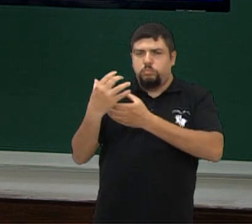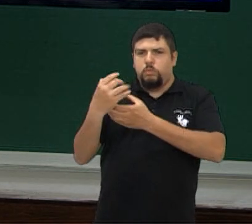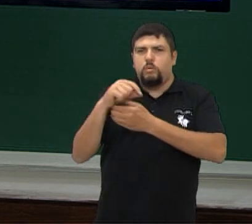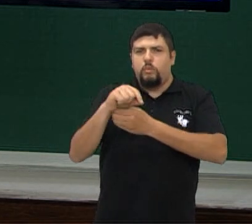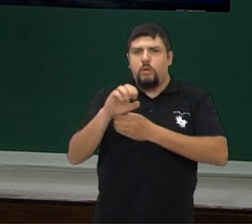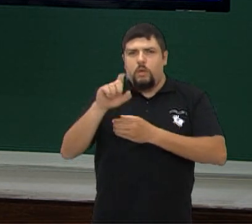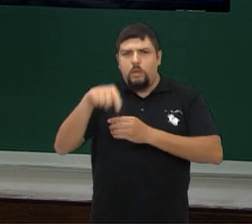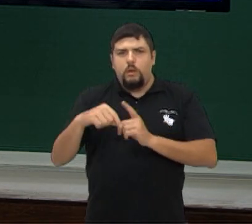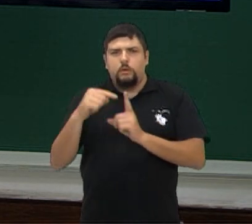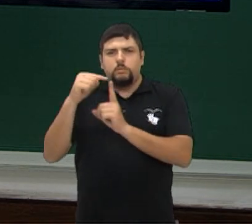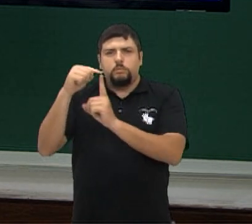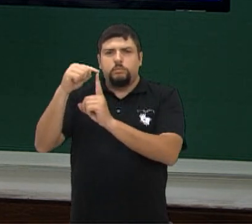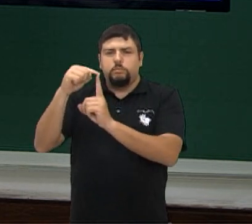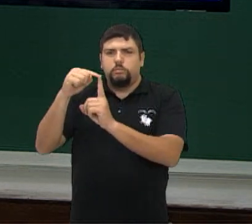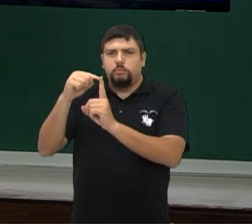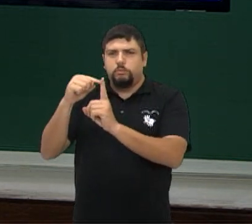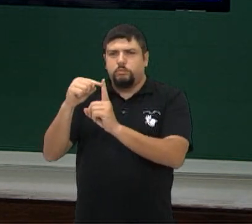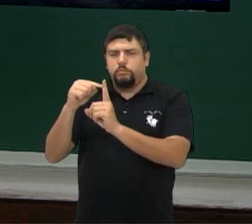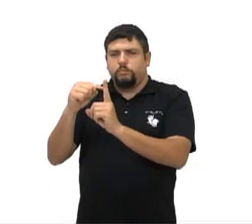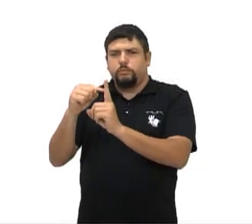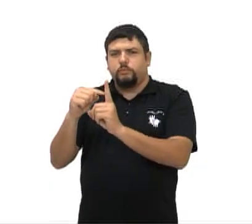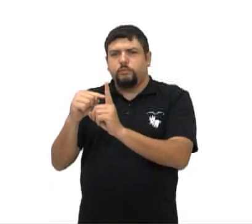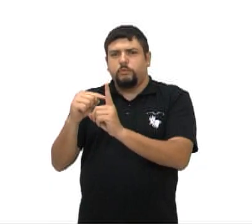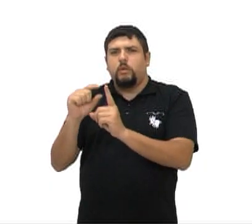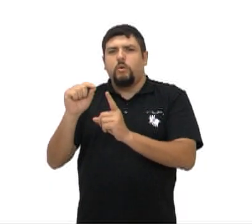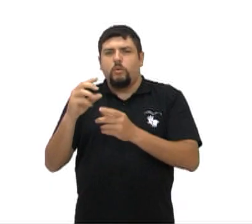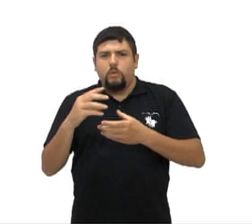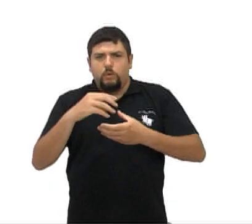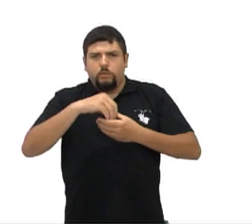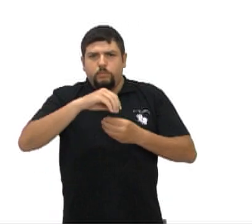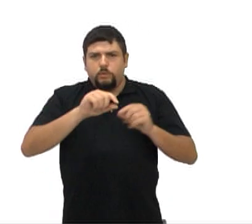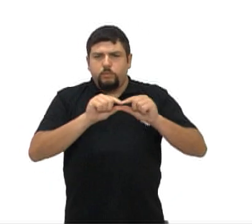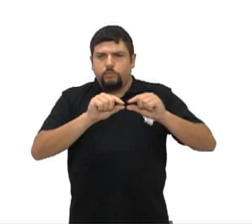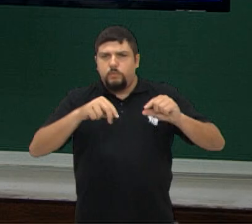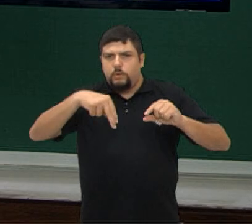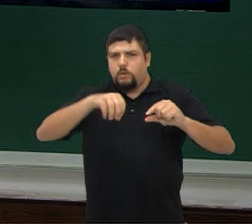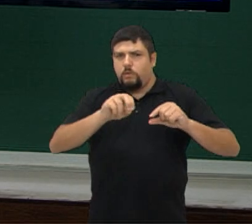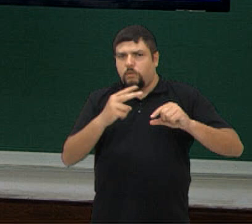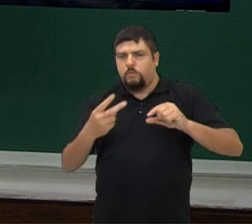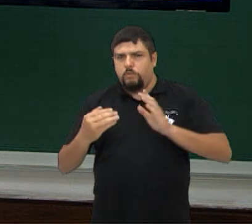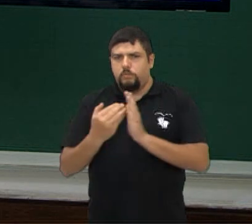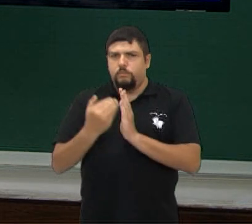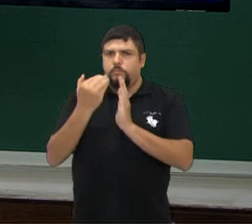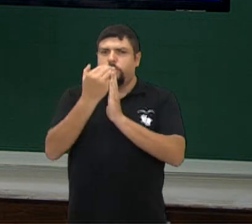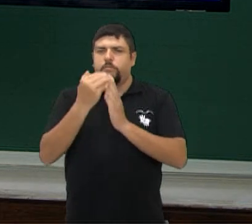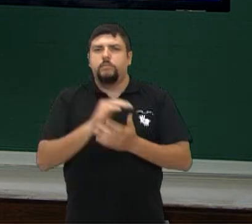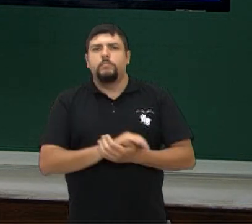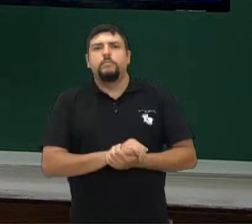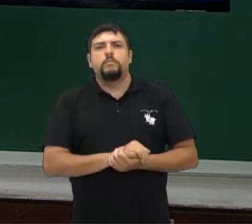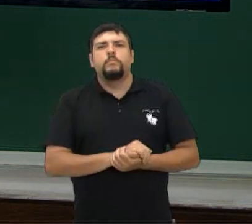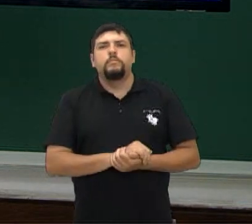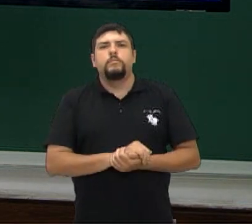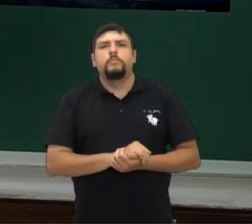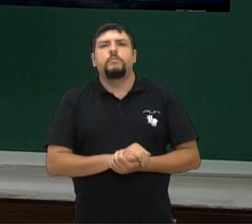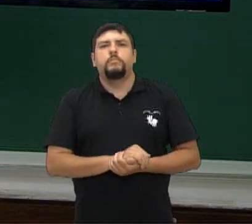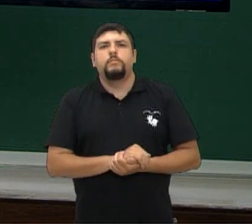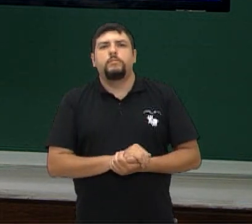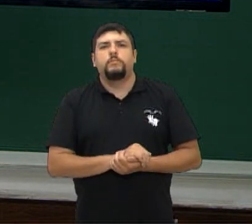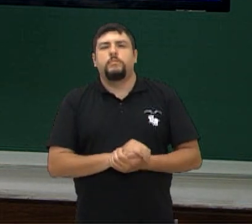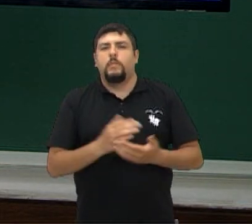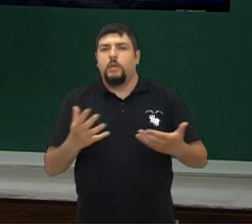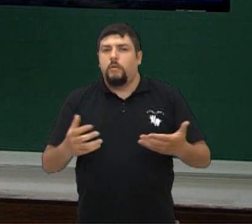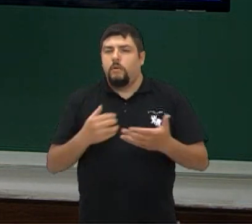da temperatura vai fazer aumentar a quantidade do NO2, certo? Vamos então para